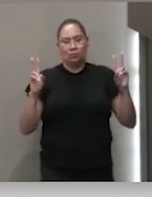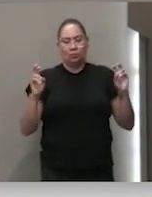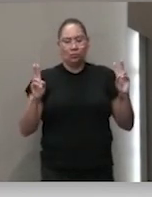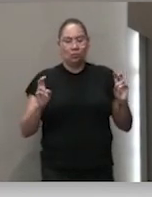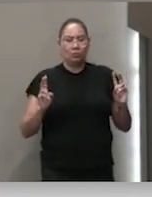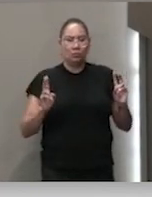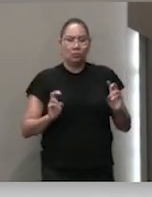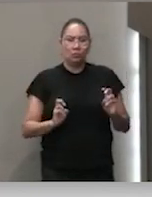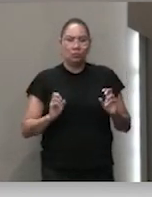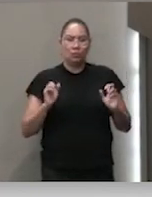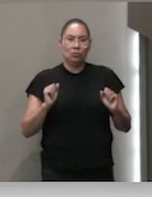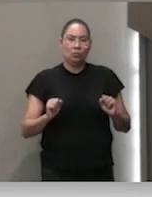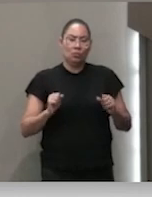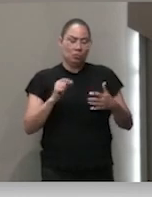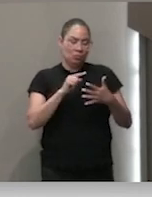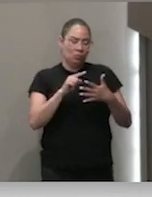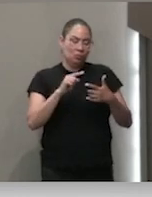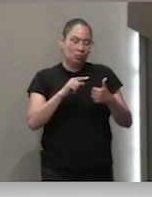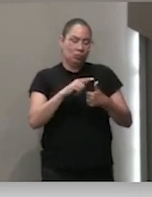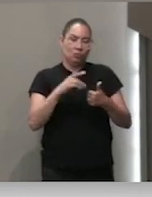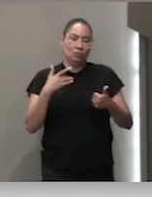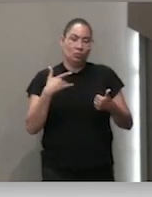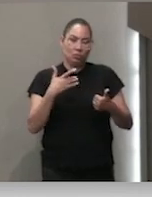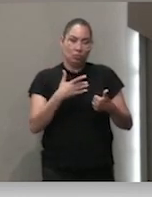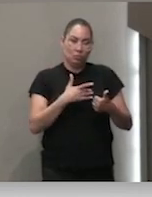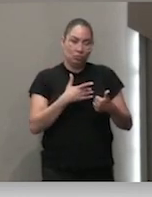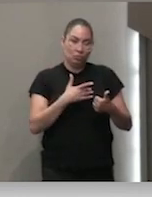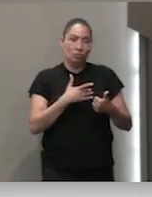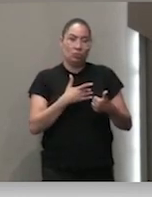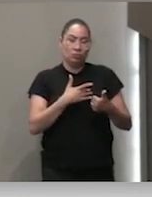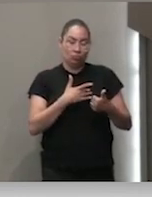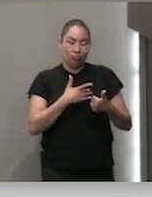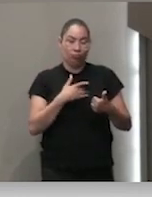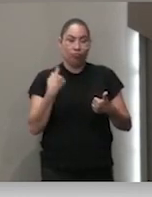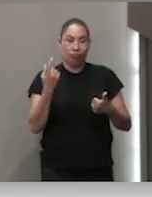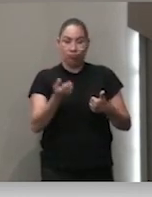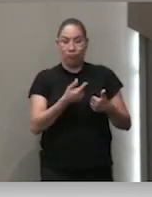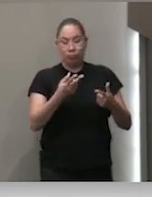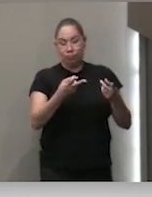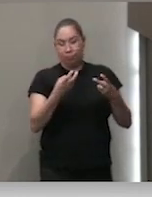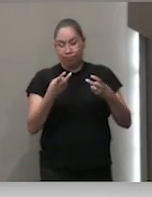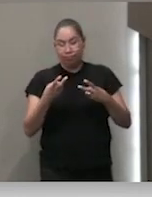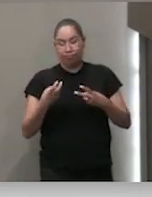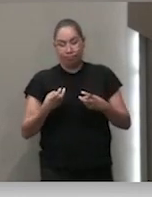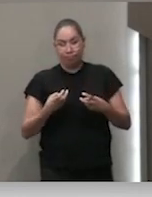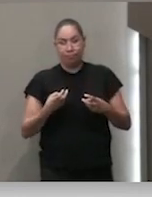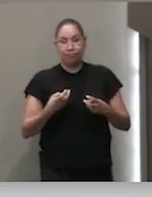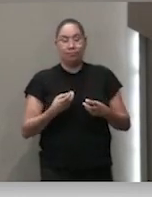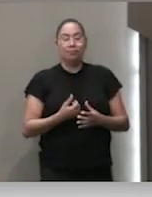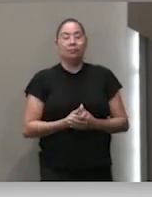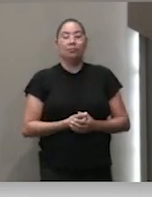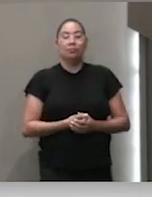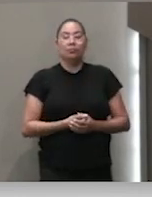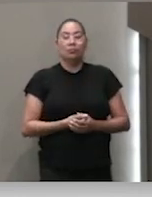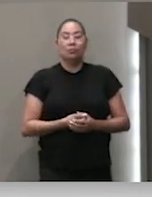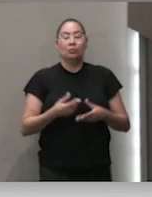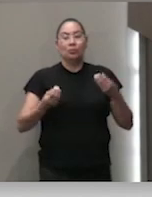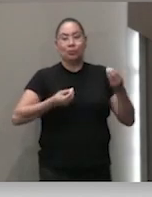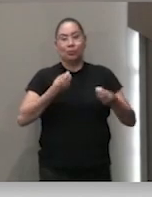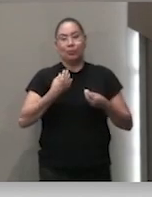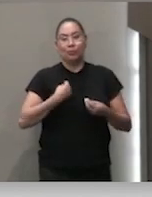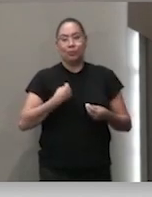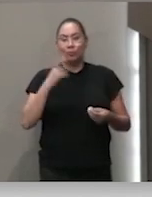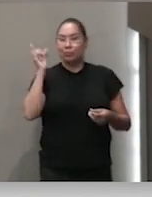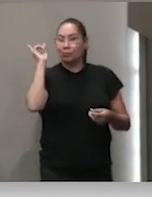podemos enumerá-las. A questão da saúde, que é notória, todo mundo vê, todo mundo percebe o quanto